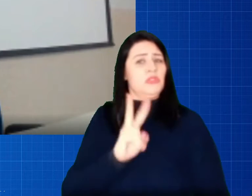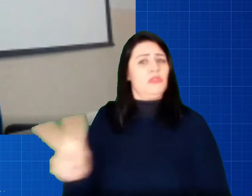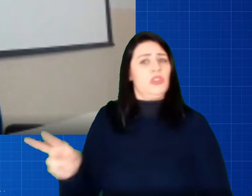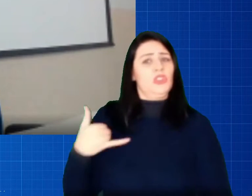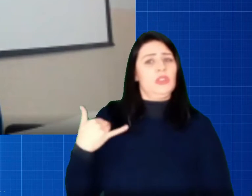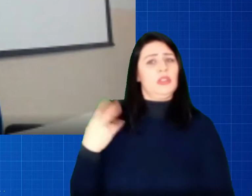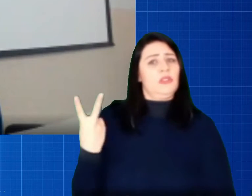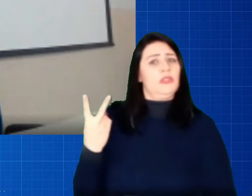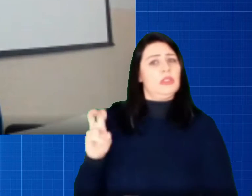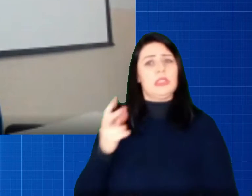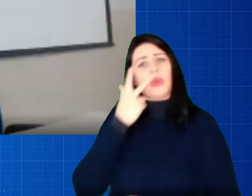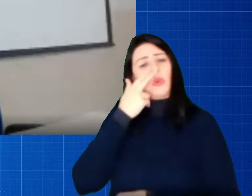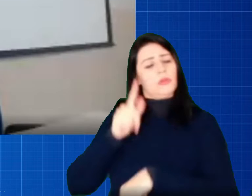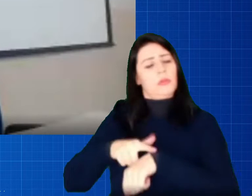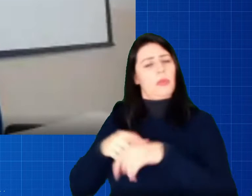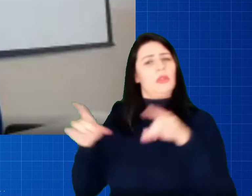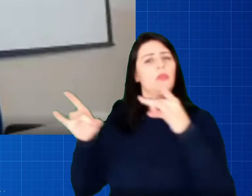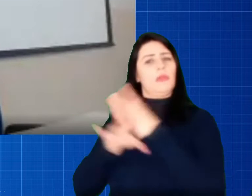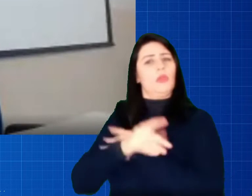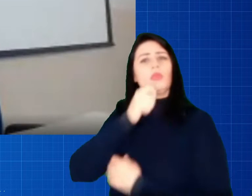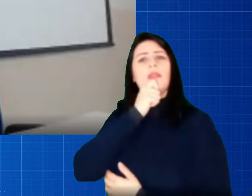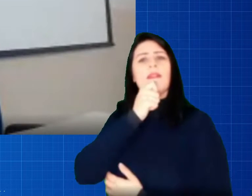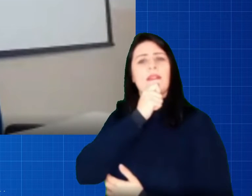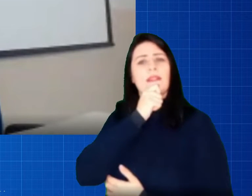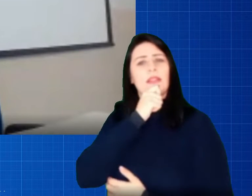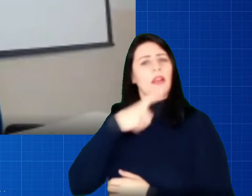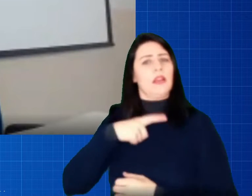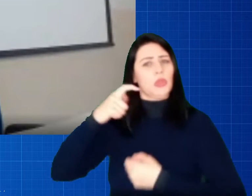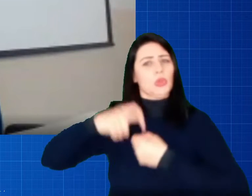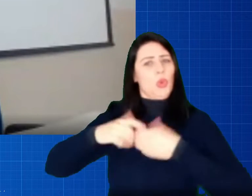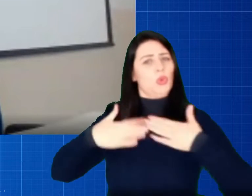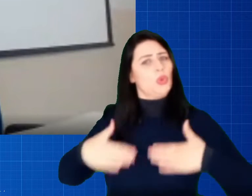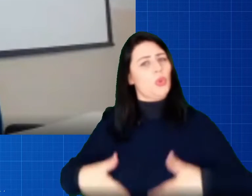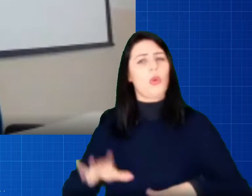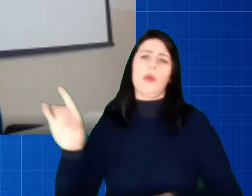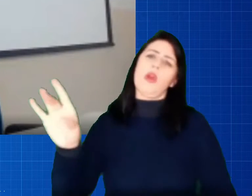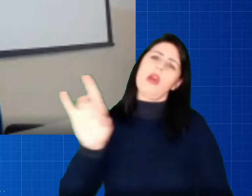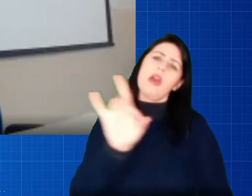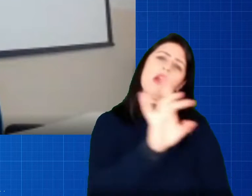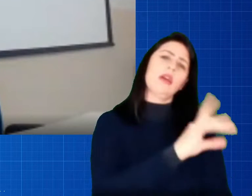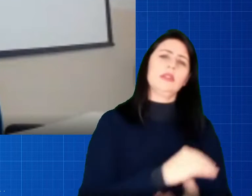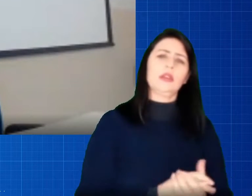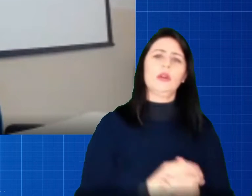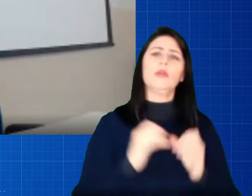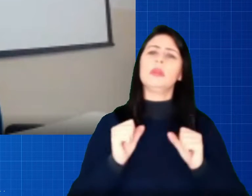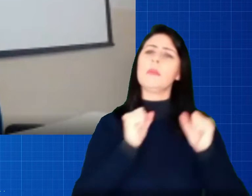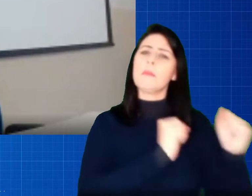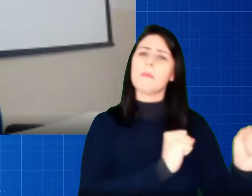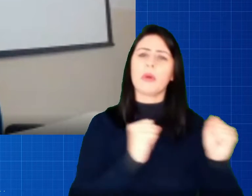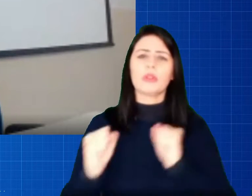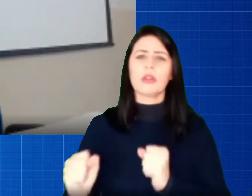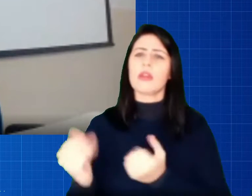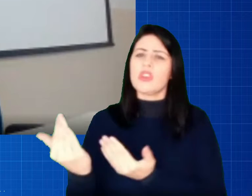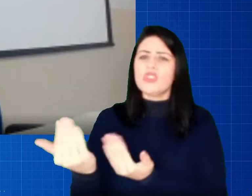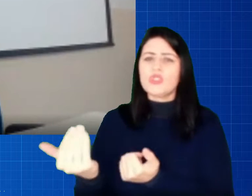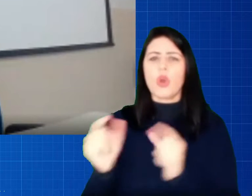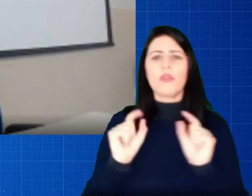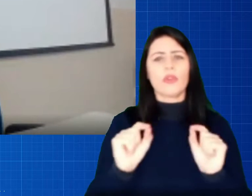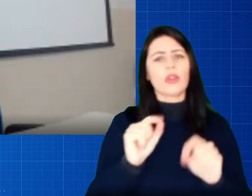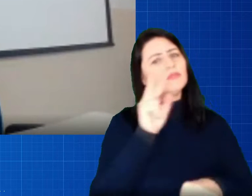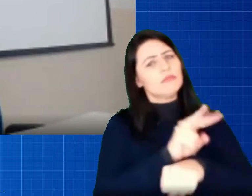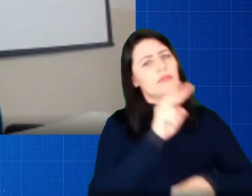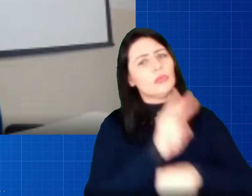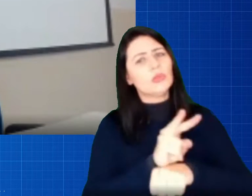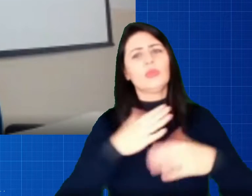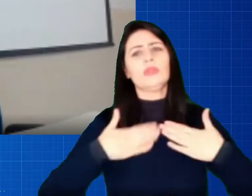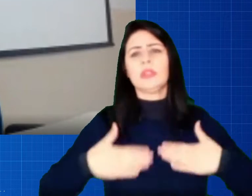ainda. É problema dela. Ela é dona do corpo dela, né? Então, a gente tem que começar a empoderar os nossos jovens, a cuidar